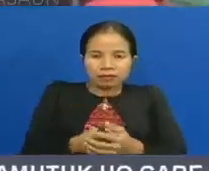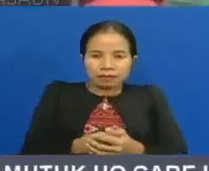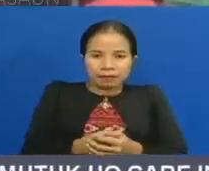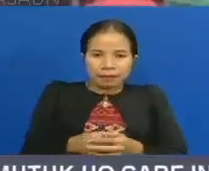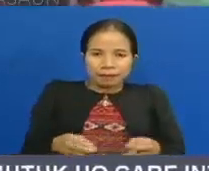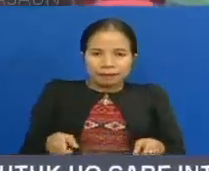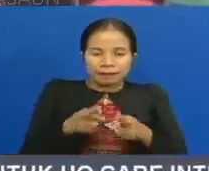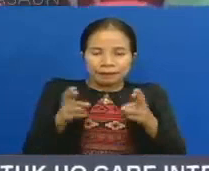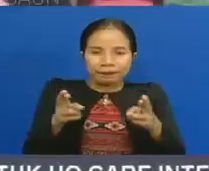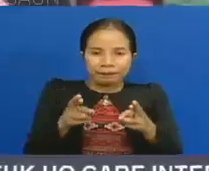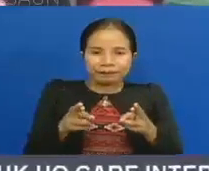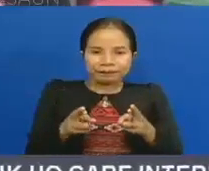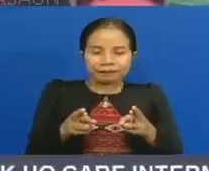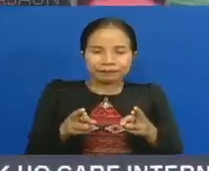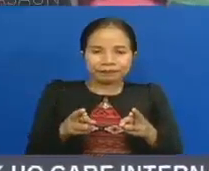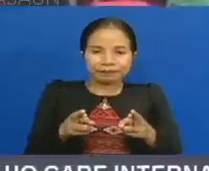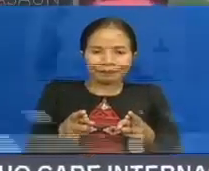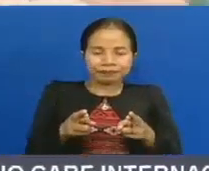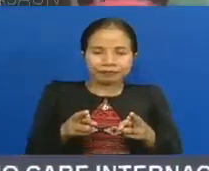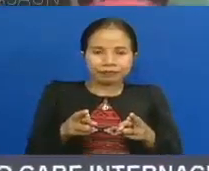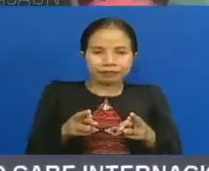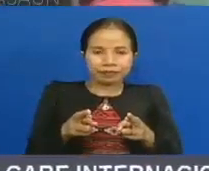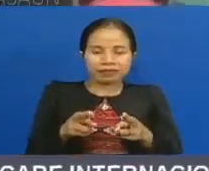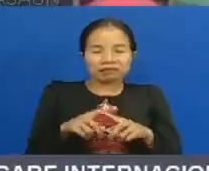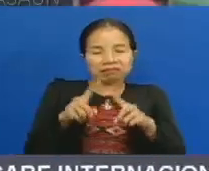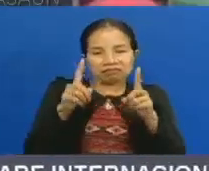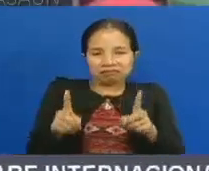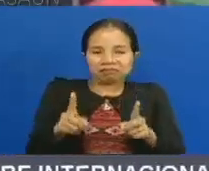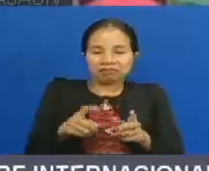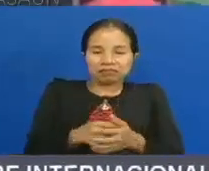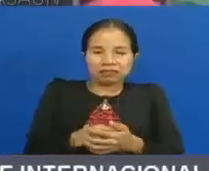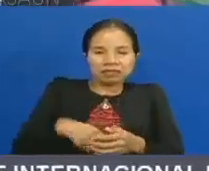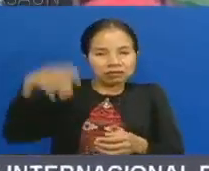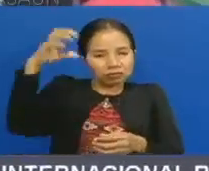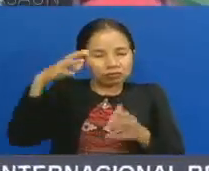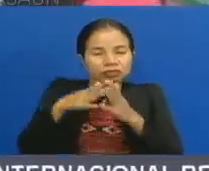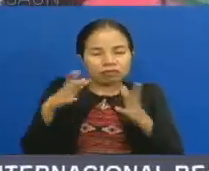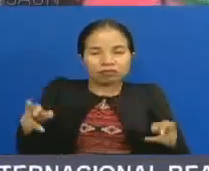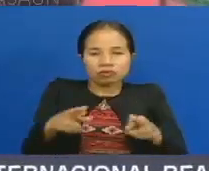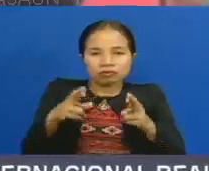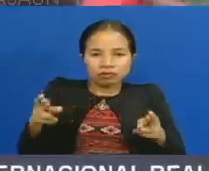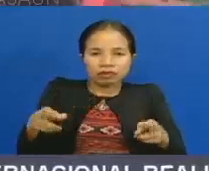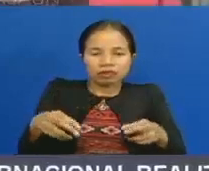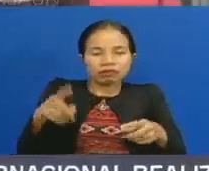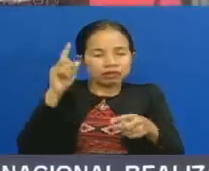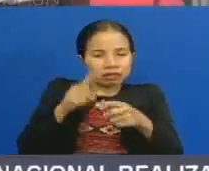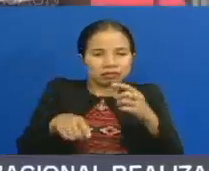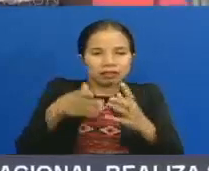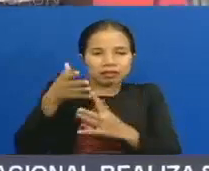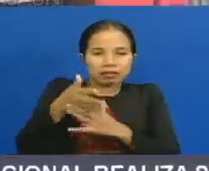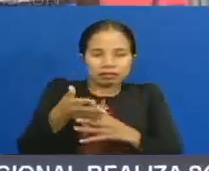mota, liu sonam nasi, mas kuitado, kondo udam bot, mota tu, sila be, sila bele liu.